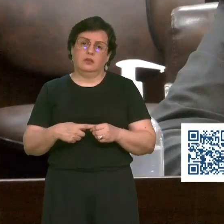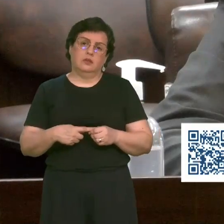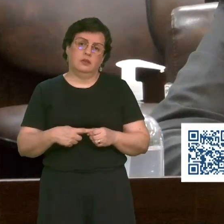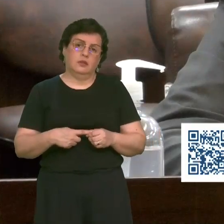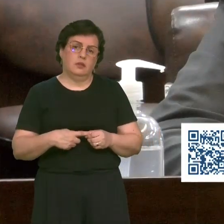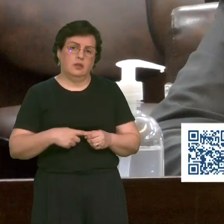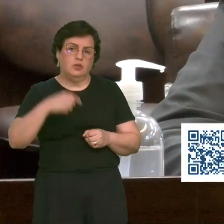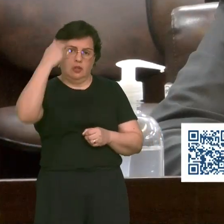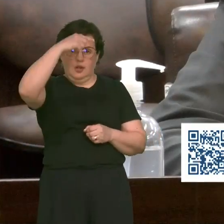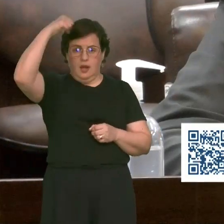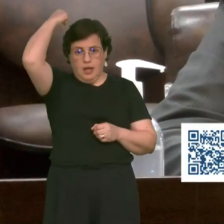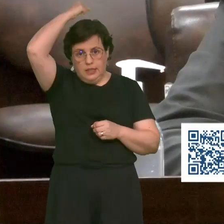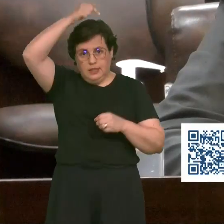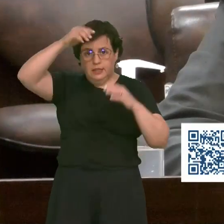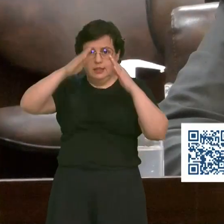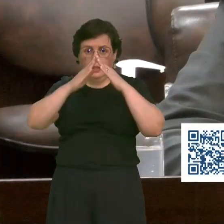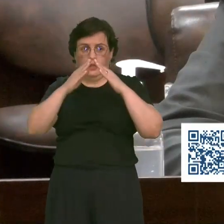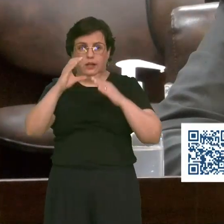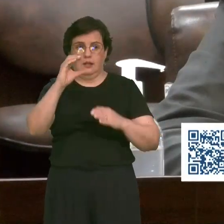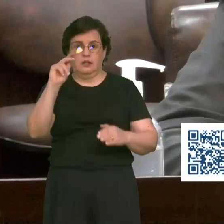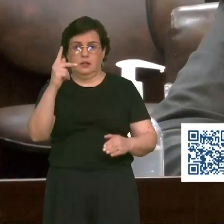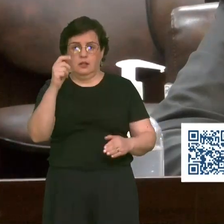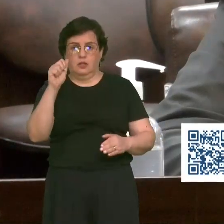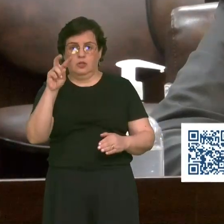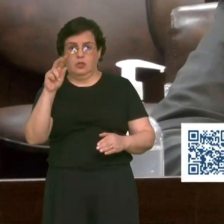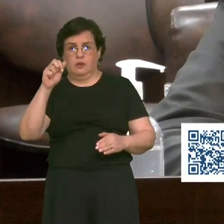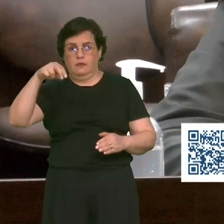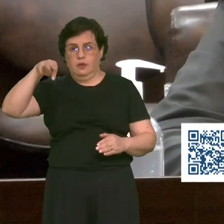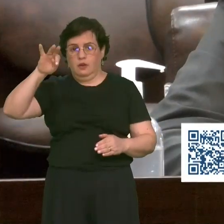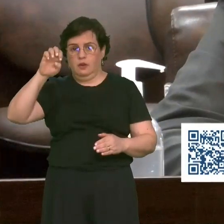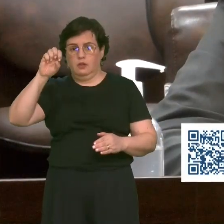Santa Casa de Xavantes Opera